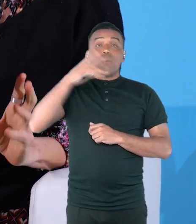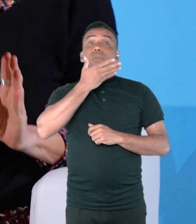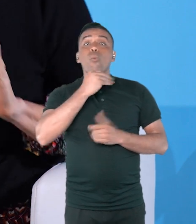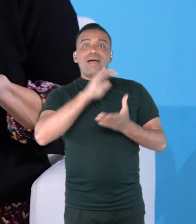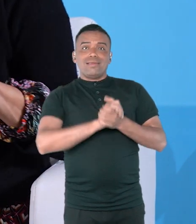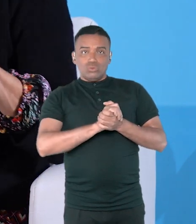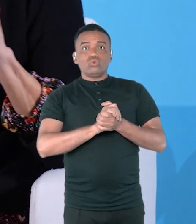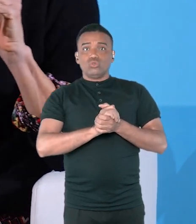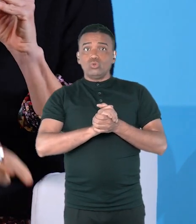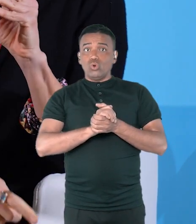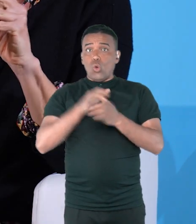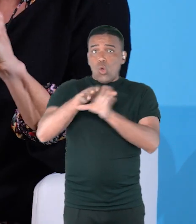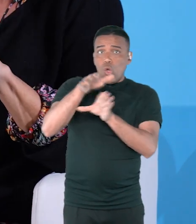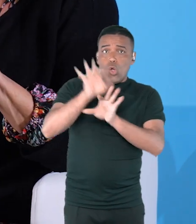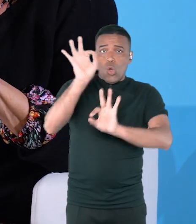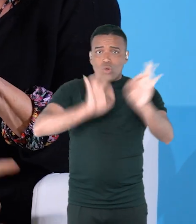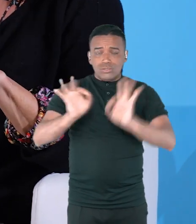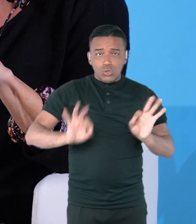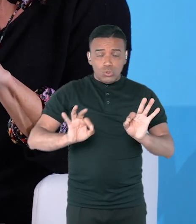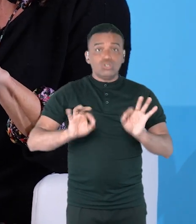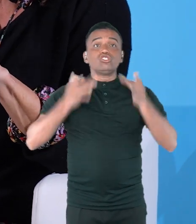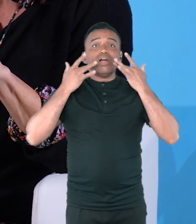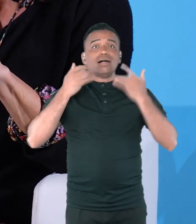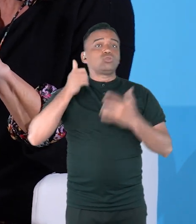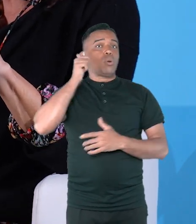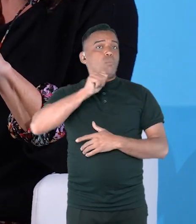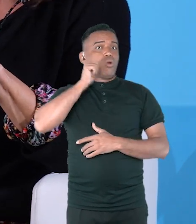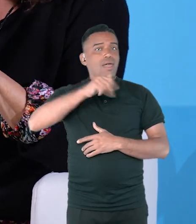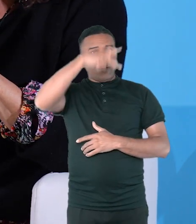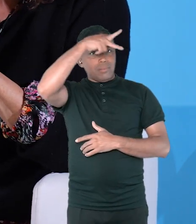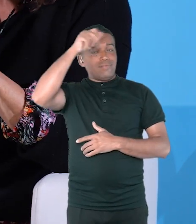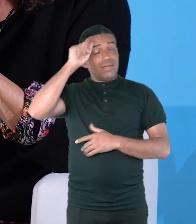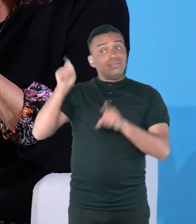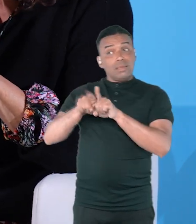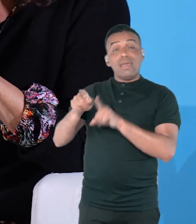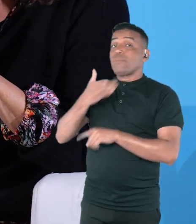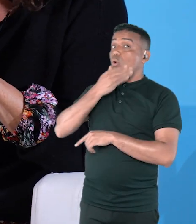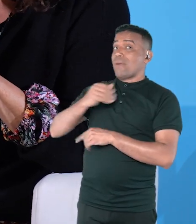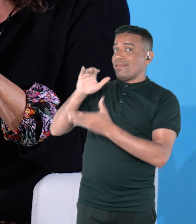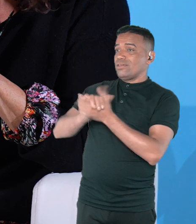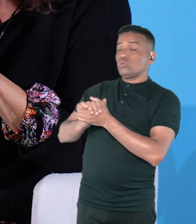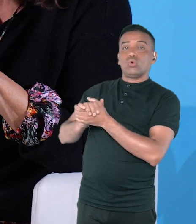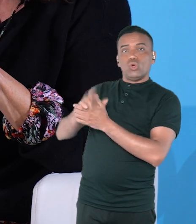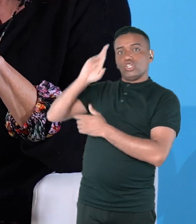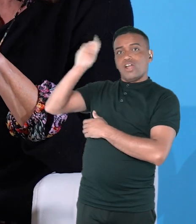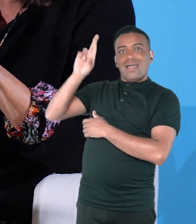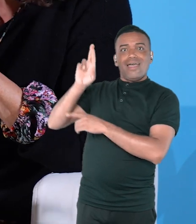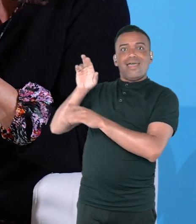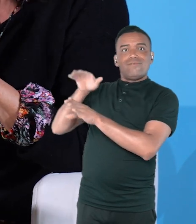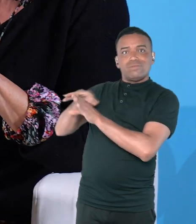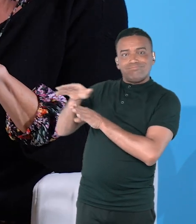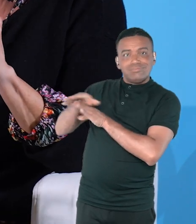meu marido, dirigiu a peça, dirigiu A Mulher do Prefeito, dirigiu o Tony num filme lindo, também eu faço uma participação,